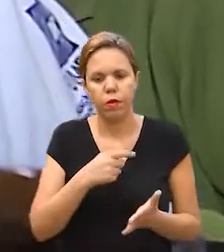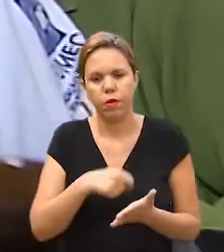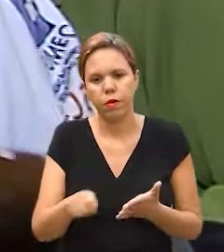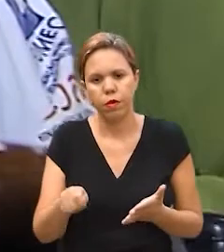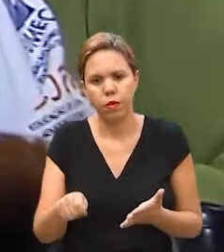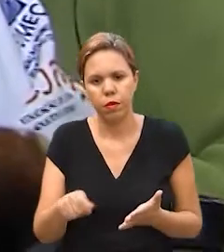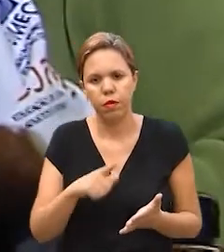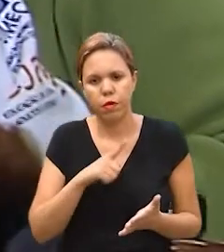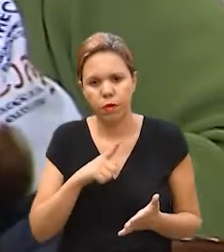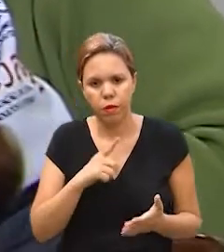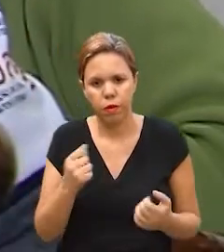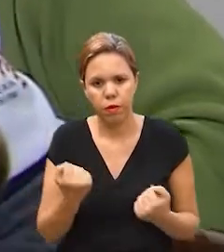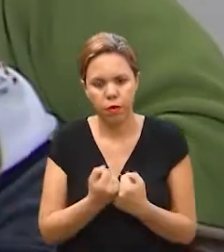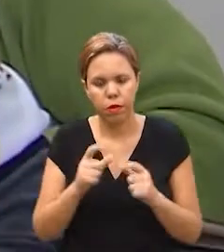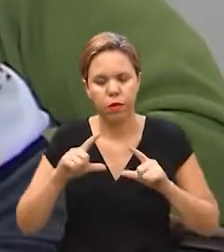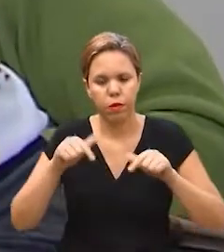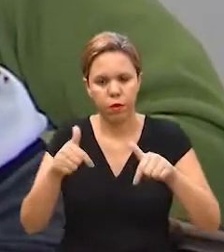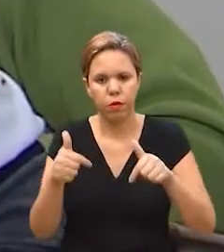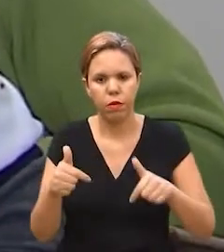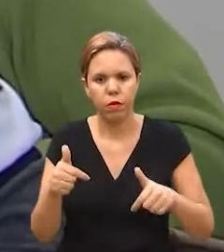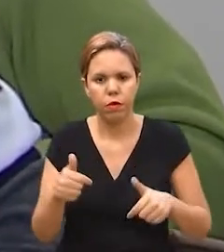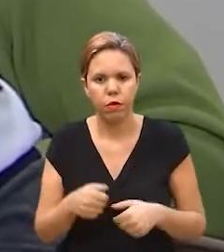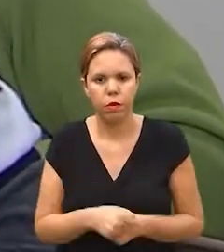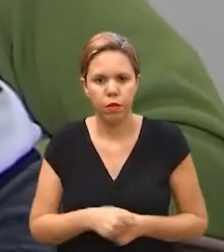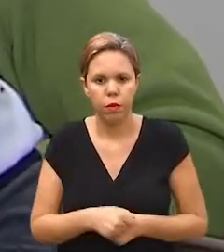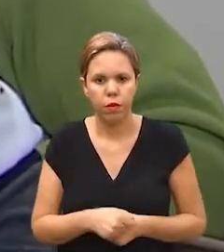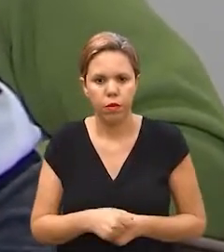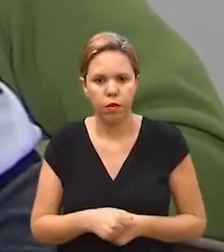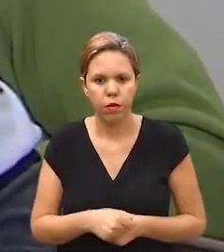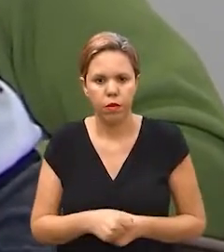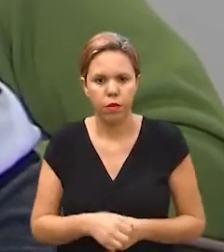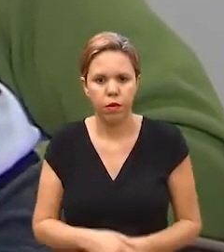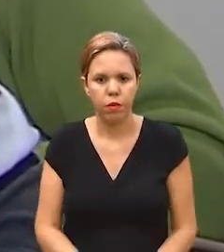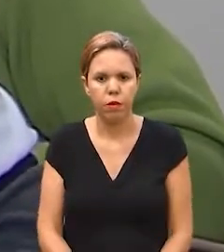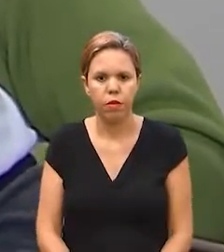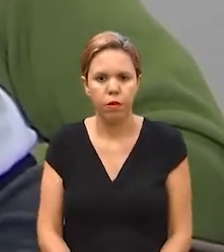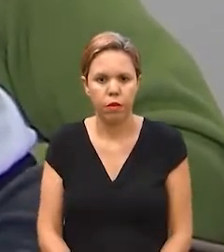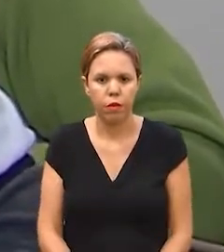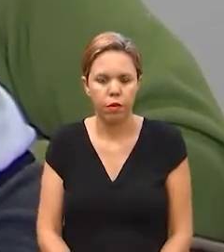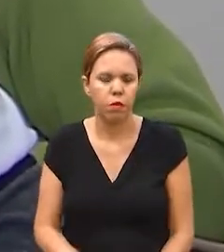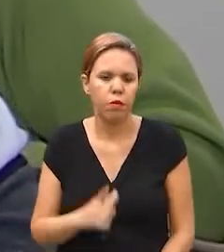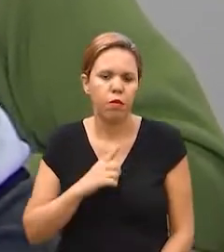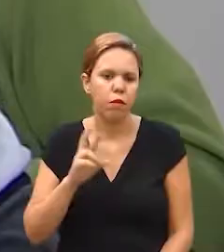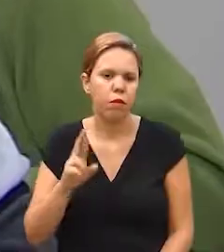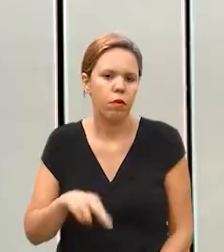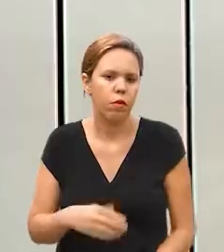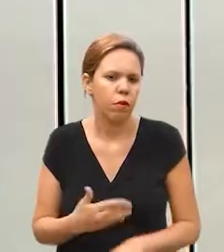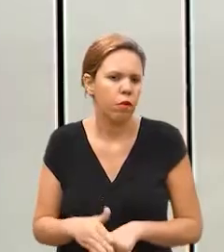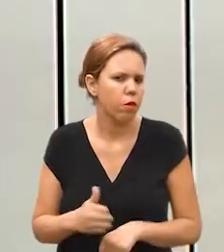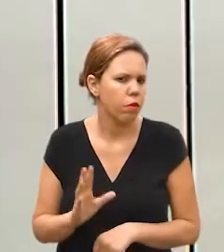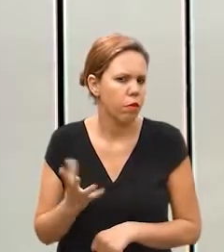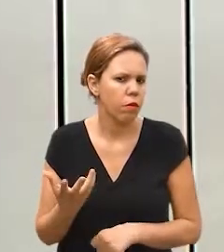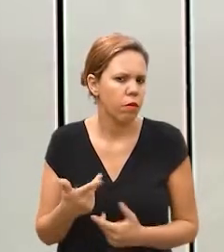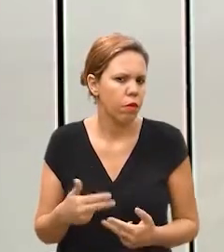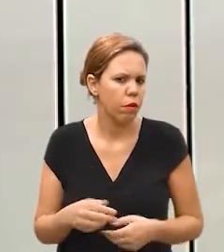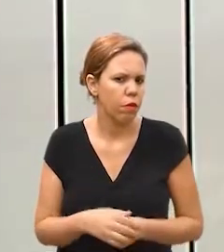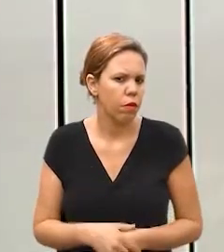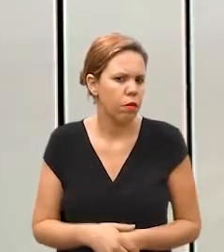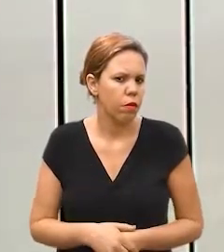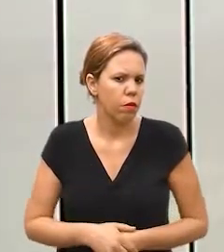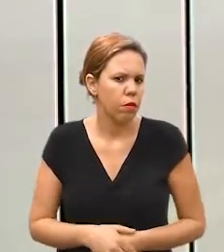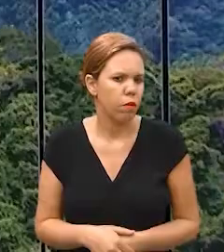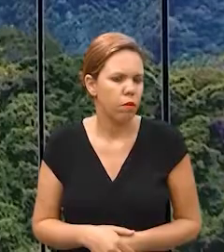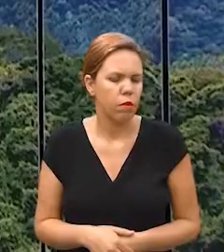ler e escrever, ela teve que tomar a iniciativa. E hoje na prática, existe alguma ação para conter esse aluno